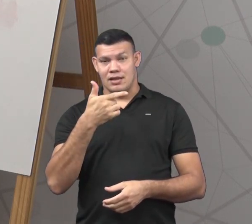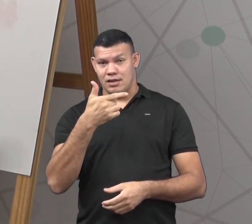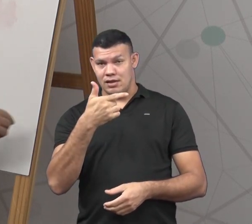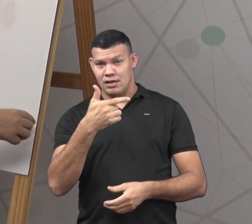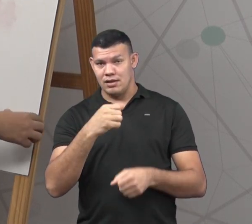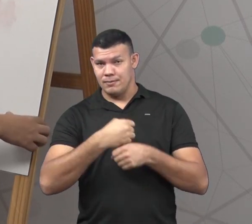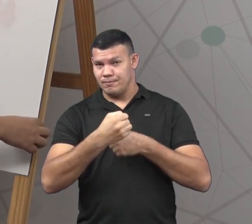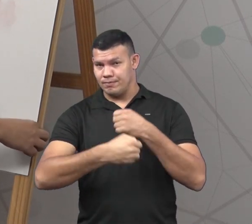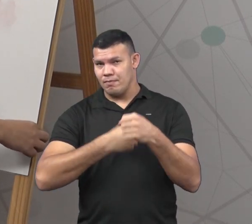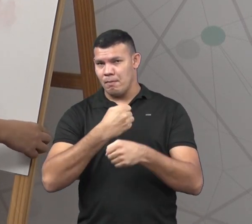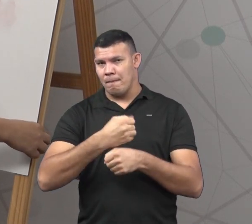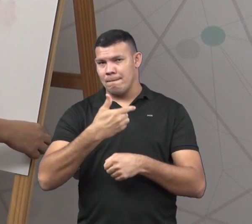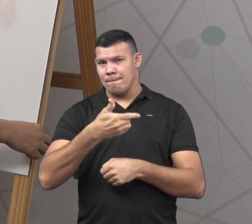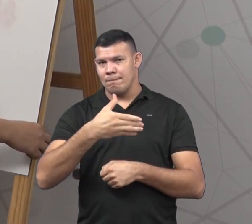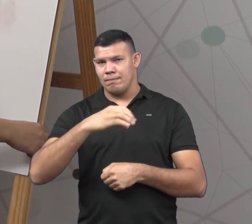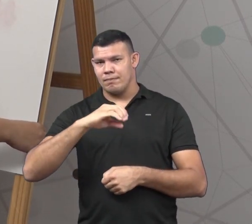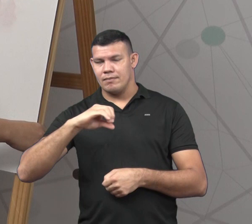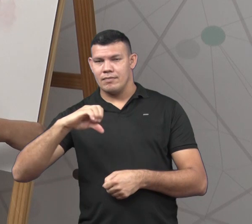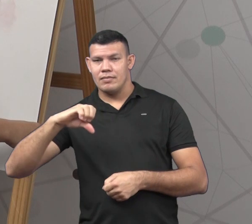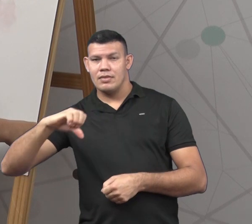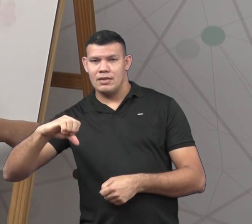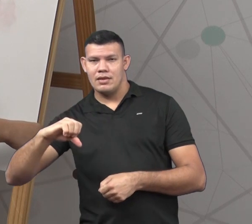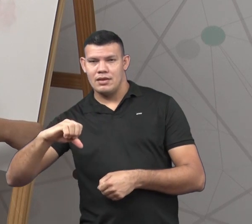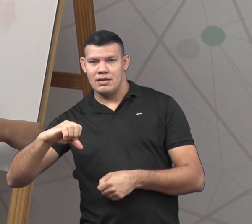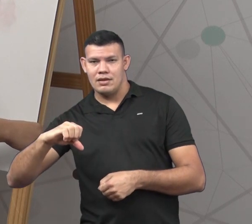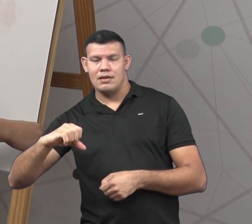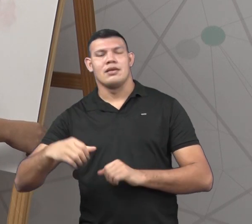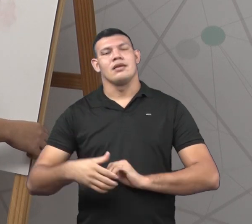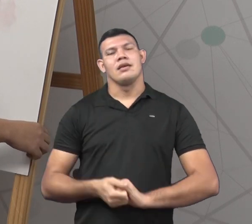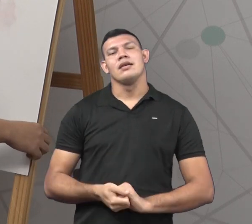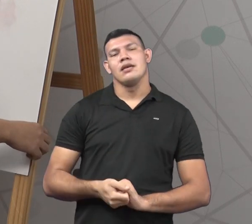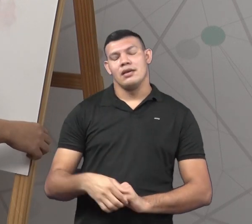2009, eu